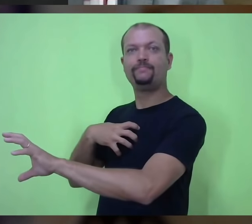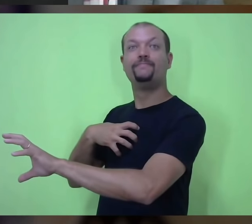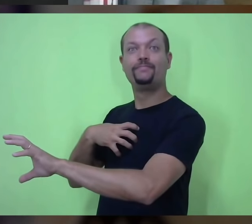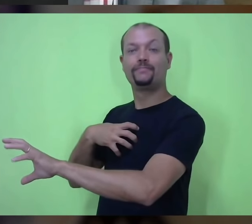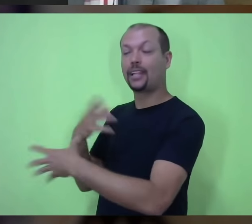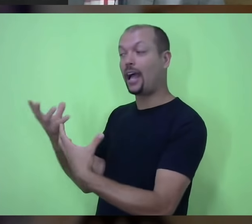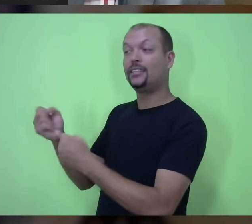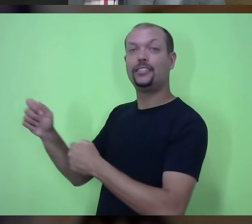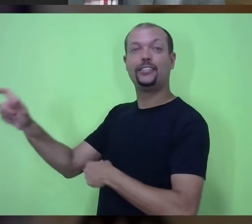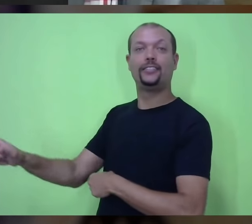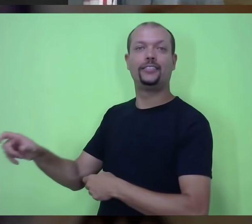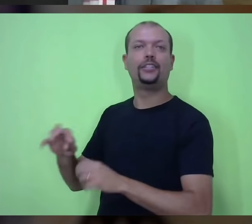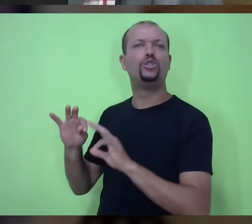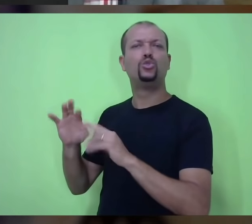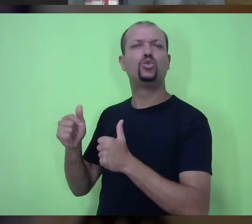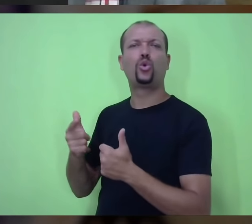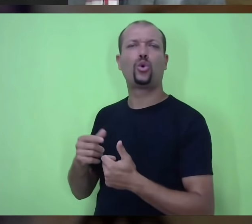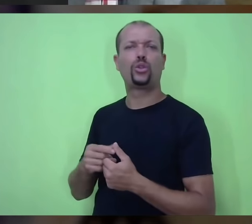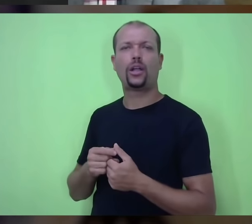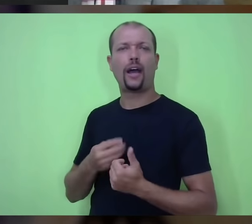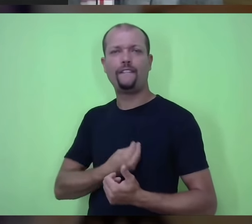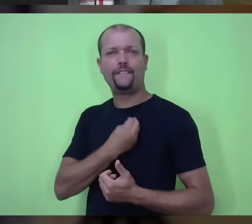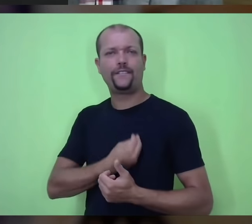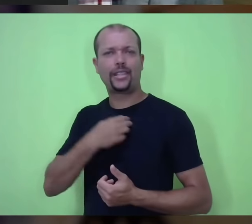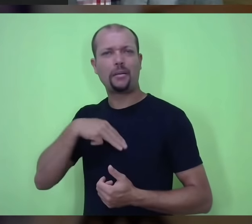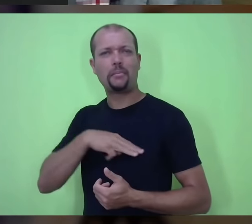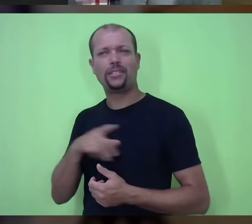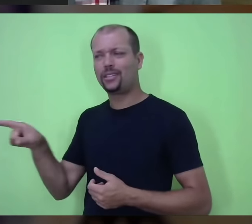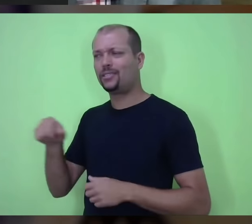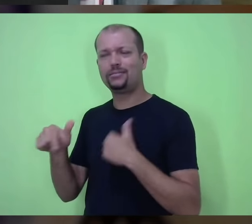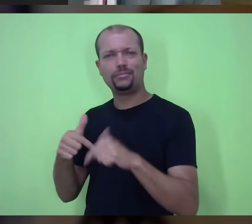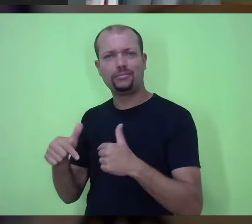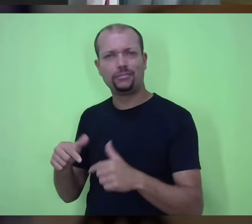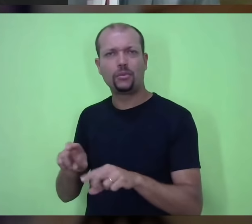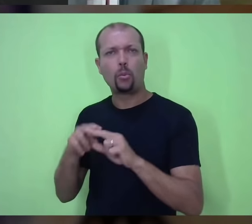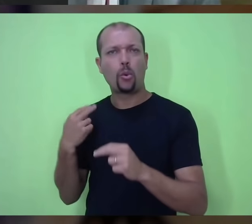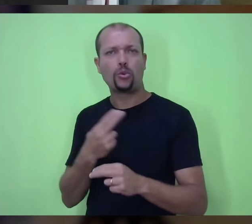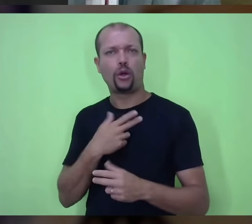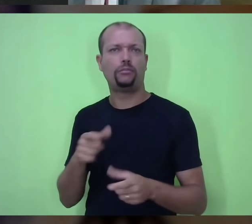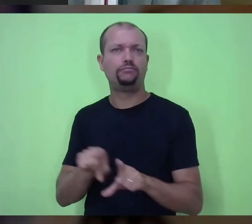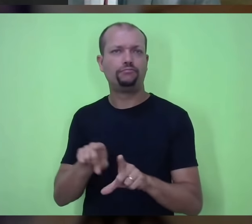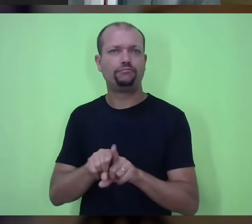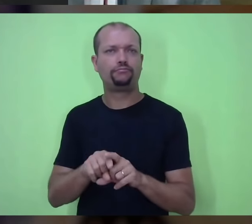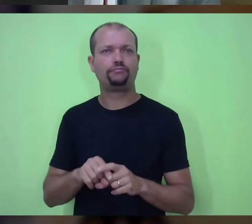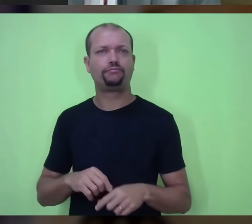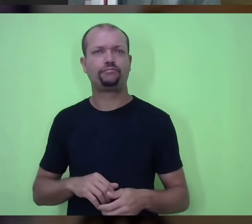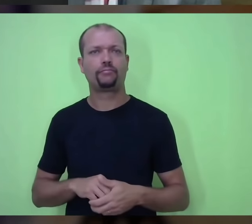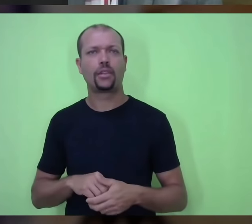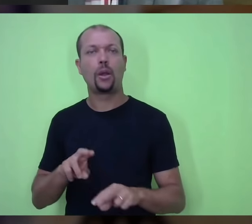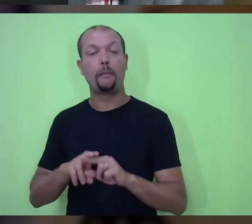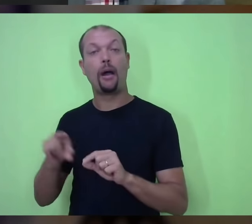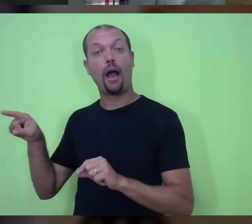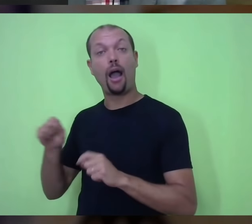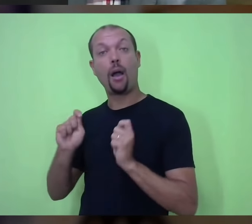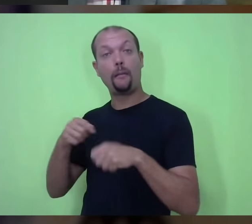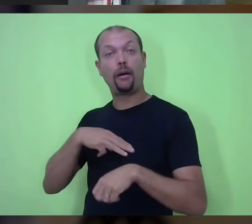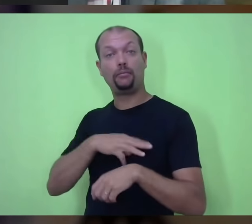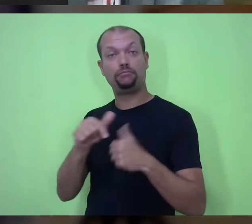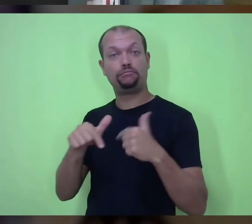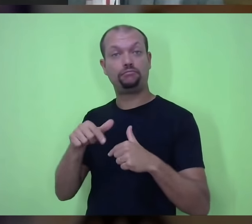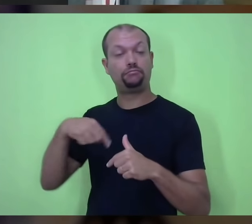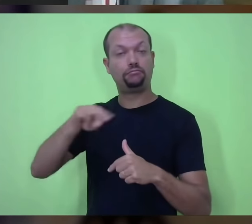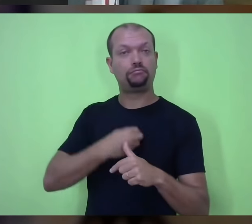mas também aceitar todo o ministério que ele tem desempenhado nesse momento por nós, para que ele exerça esse ministério e